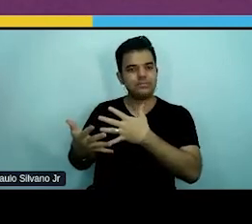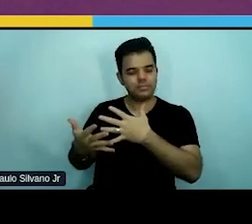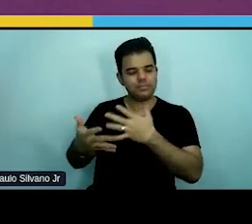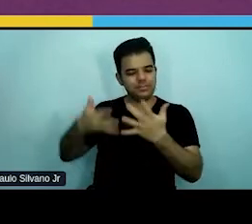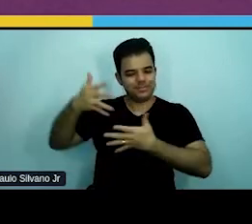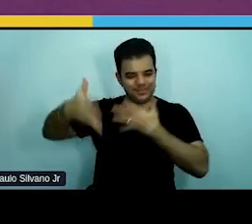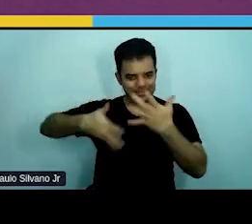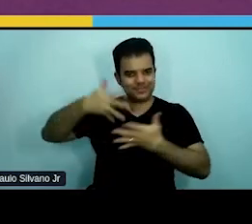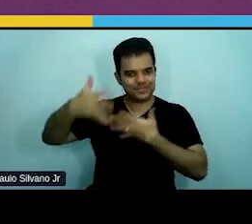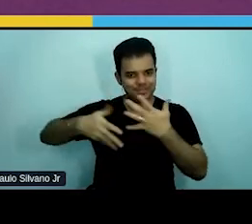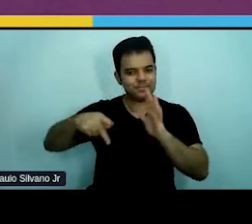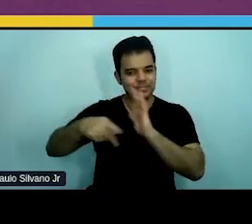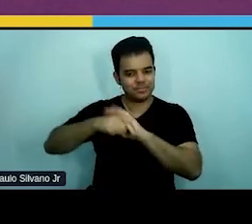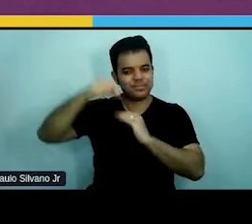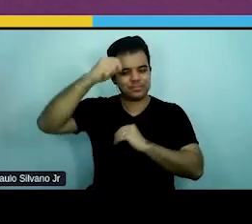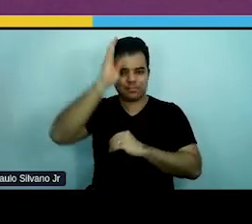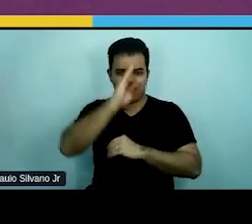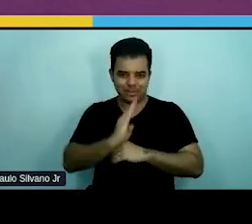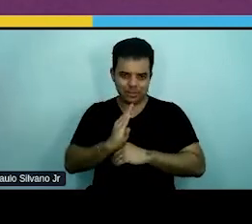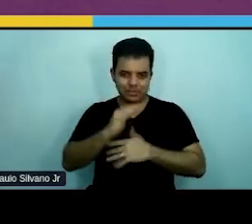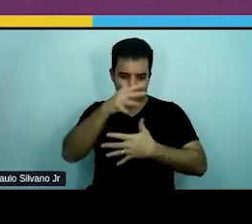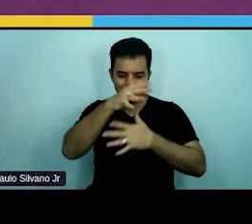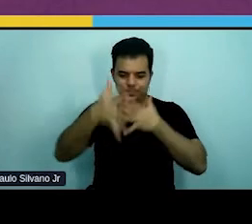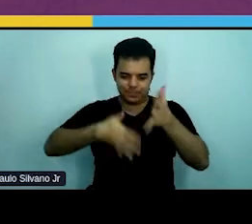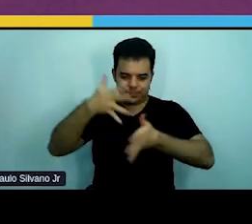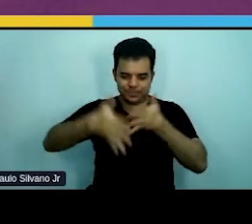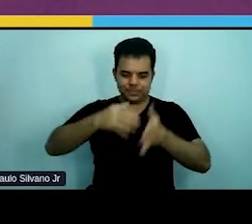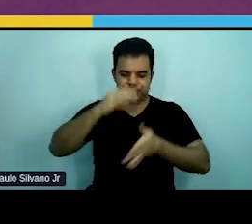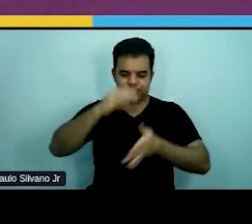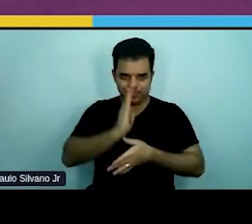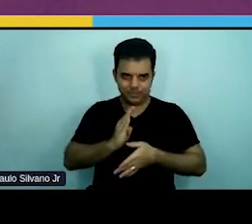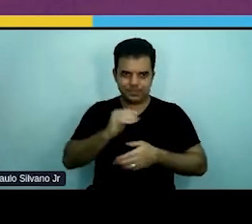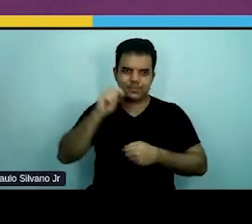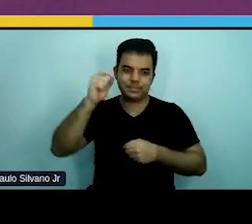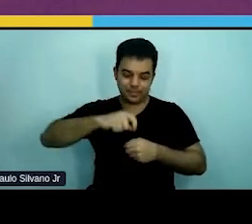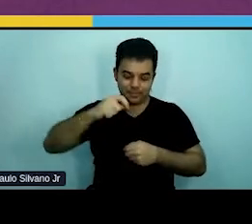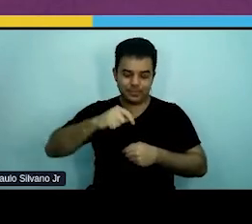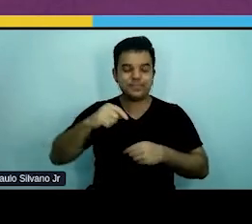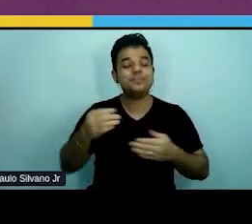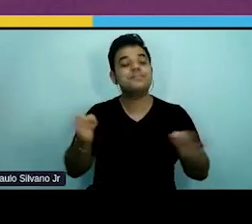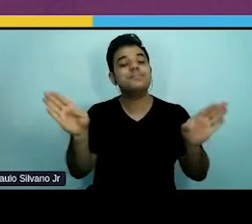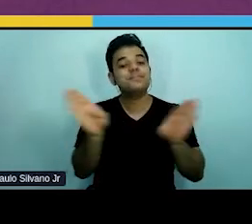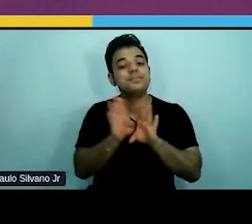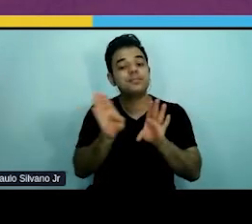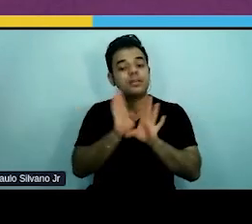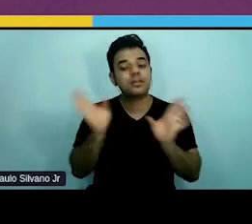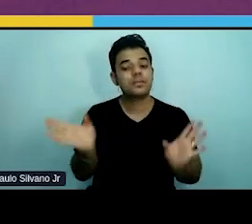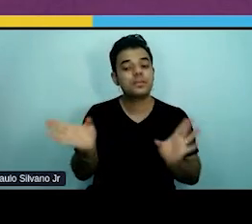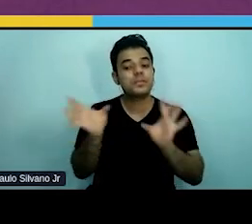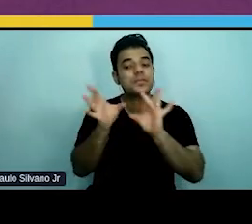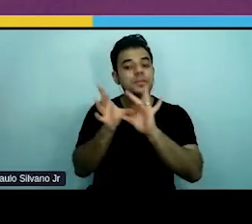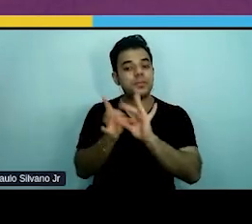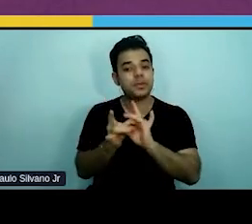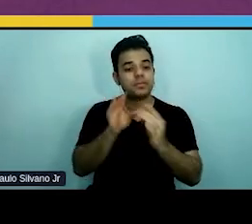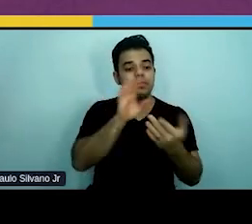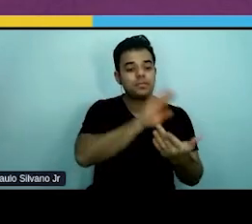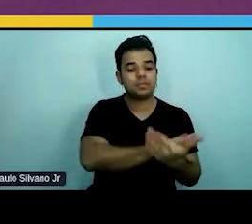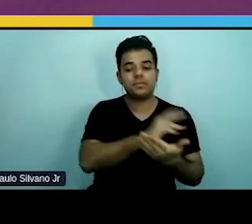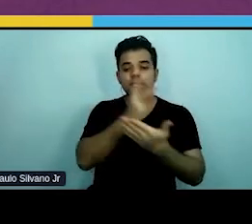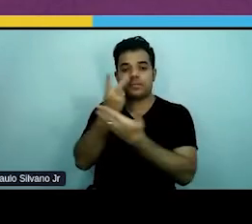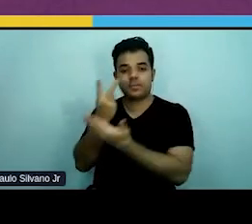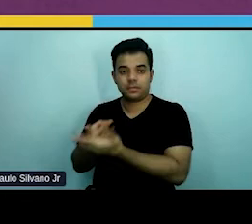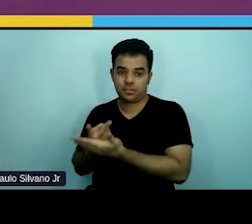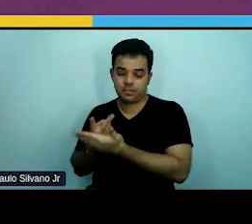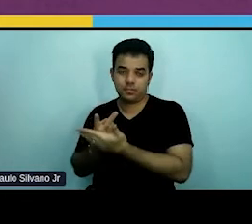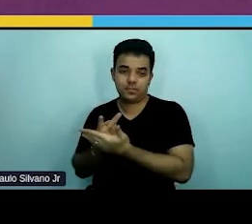sinal brasileira. E aí, né, uma possível associação para esse exemplo de tradução